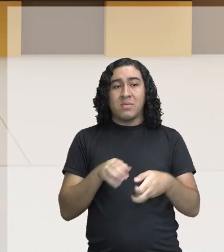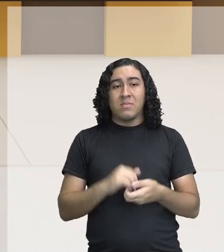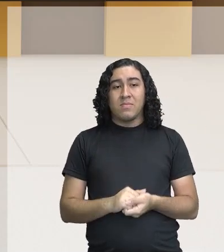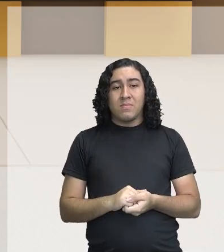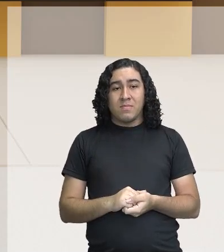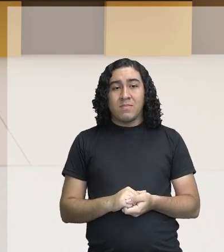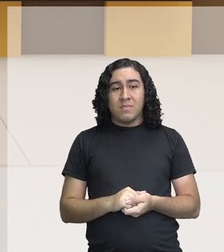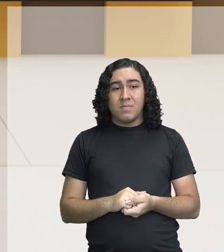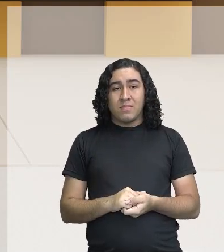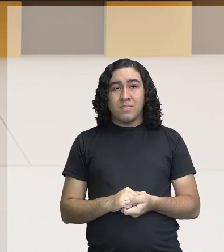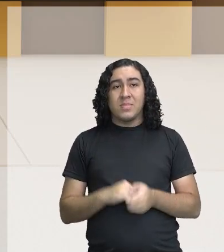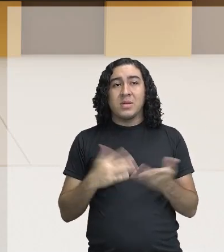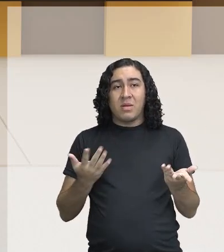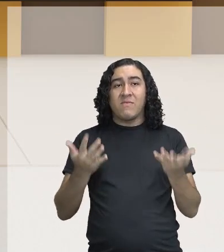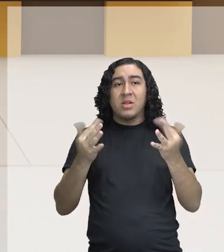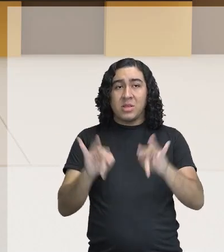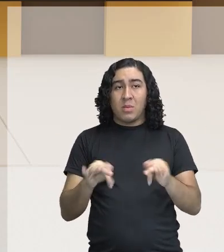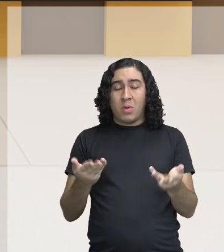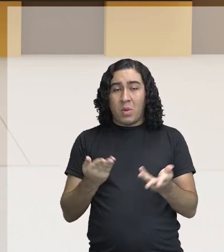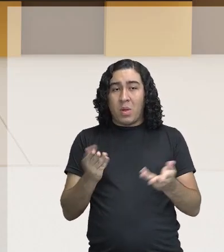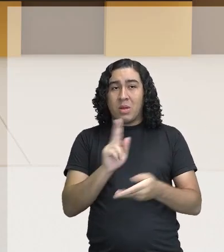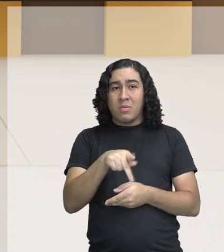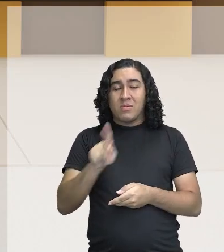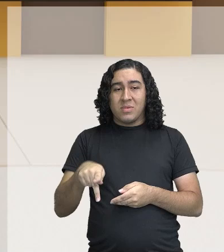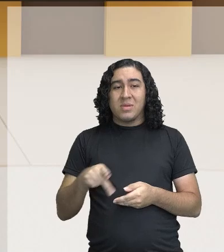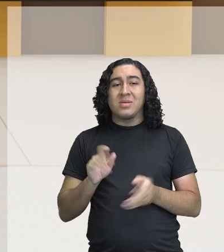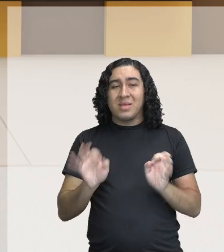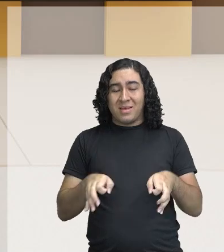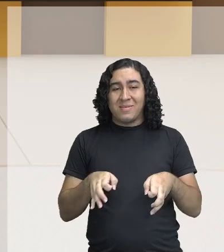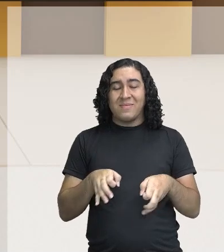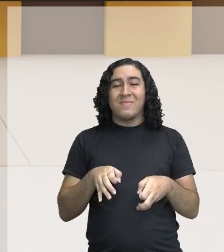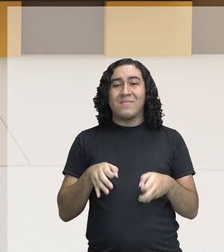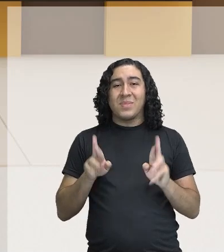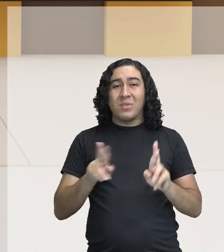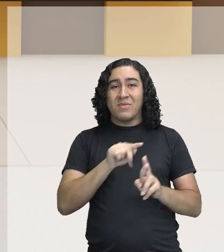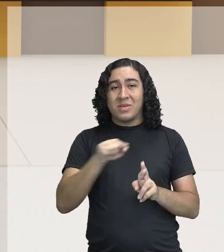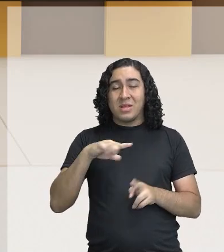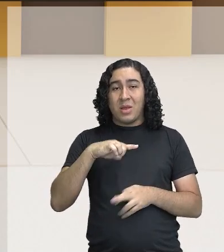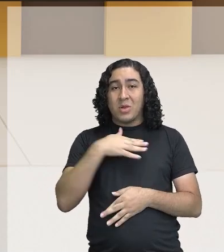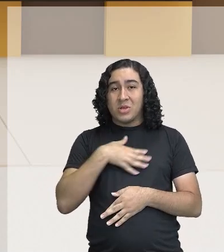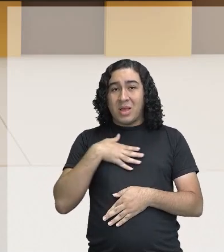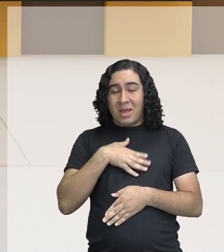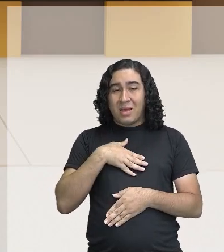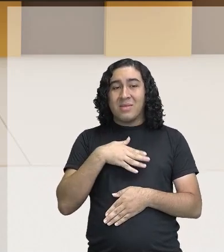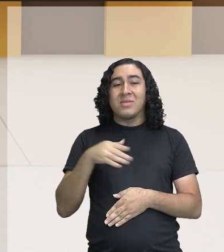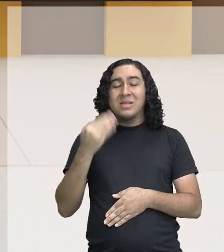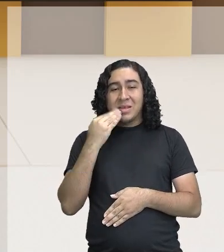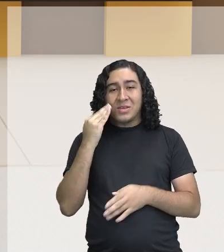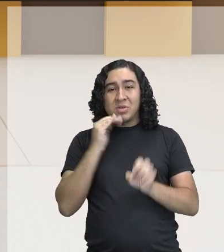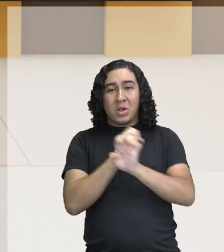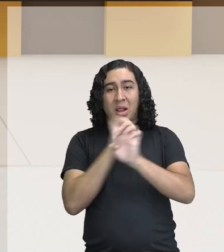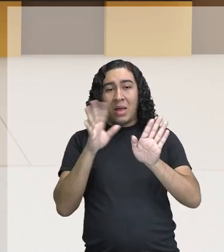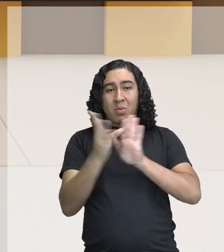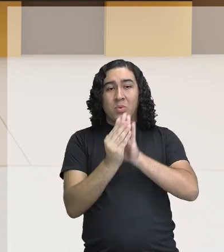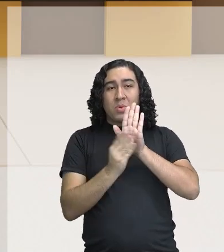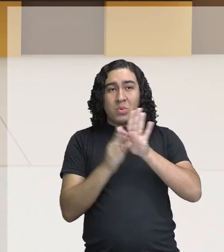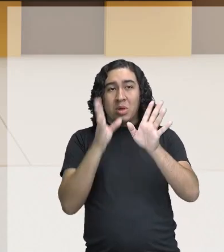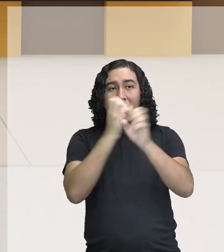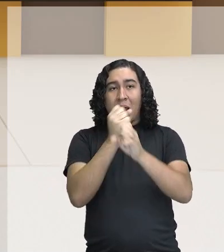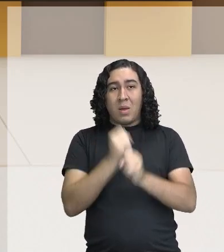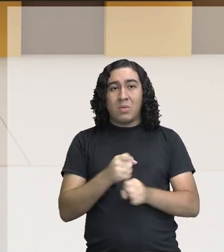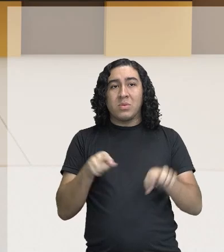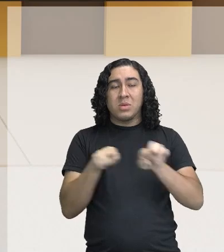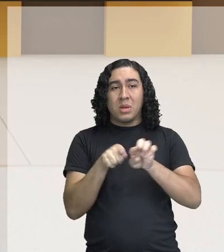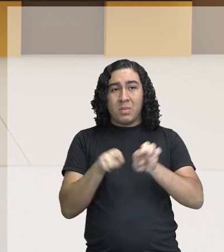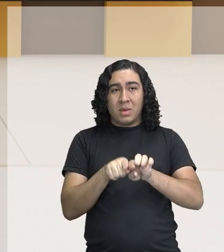Então, finalizamos por aqui, não é, professora? Isso mesmo. Espero que vocês tenham gostado, entendido, né, como que calcula a